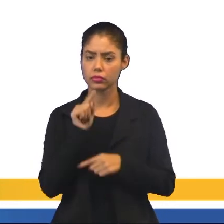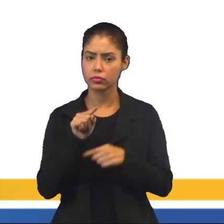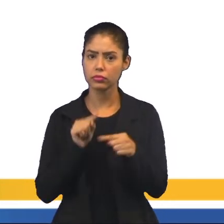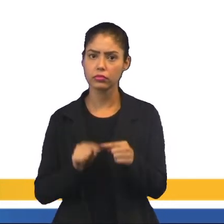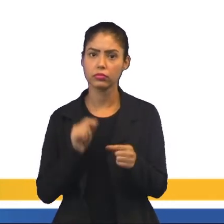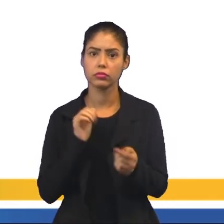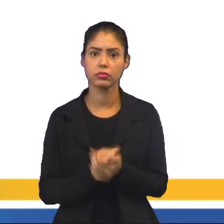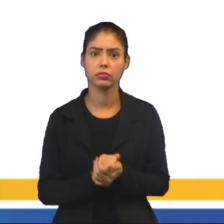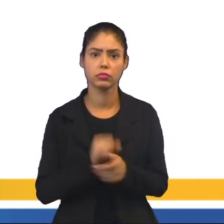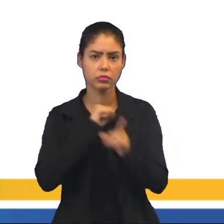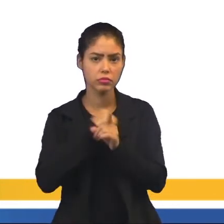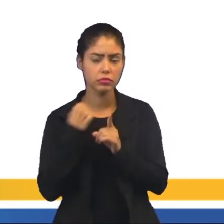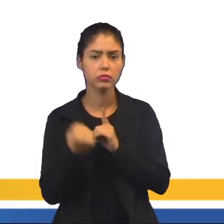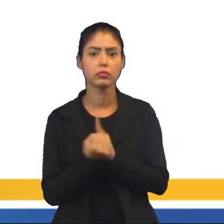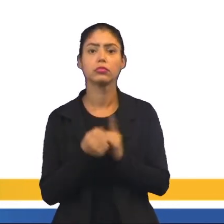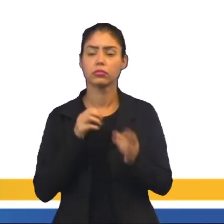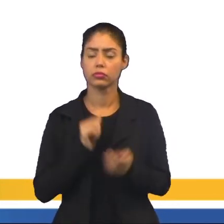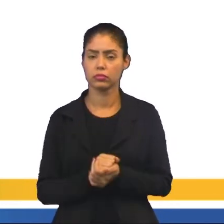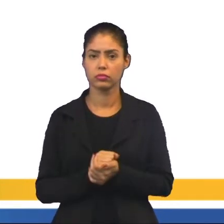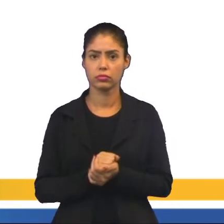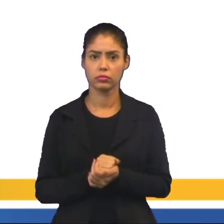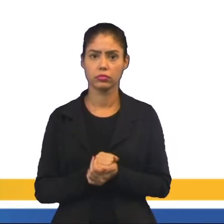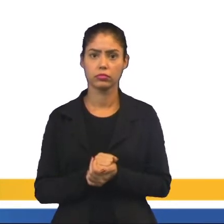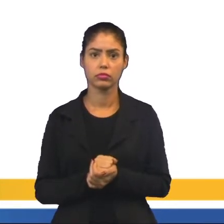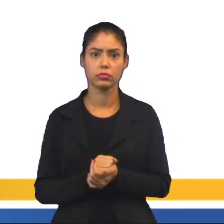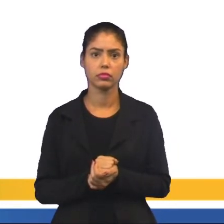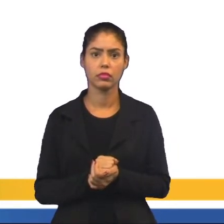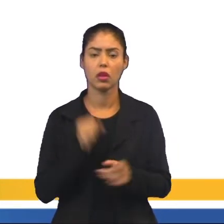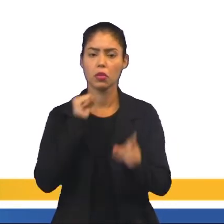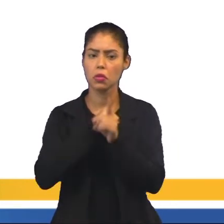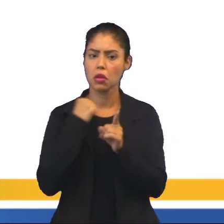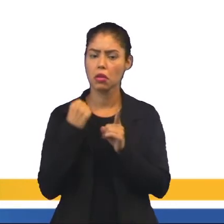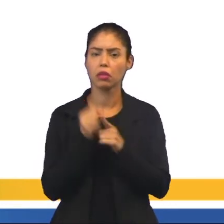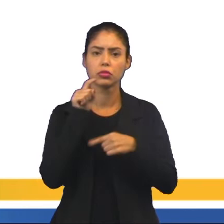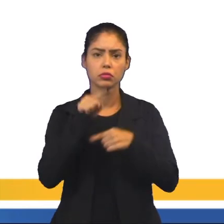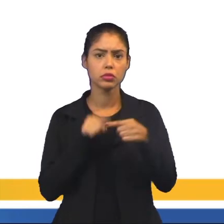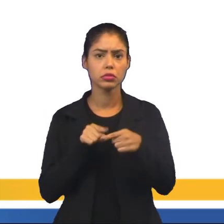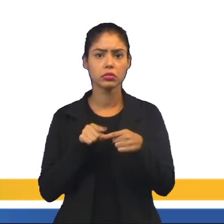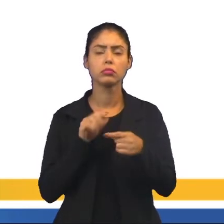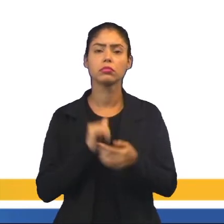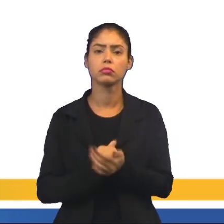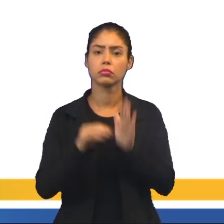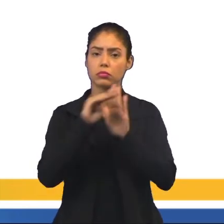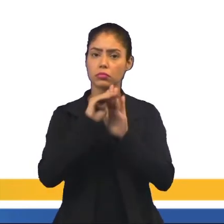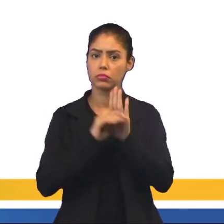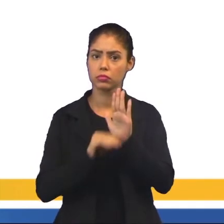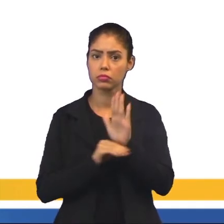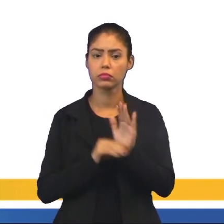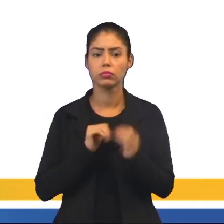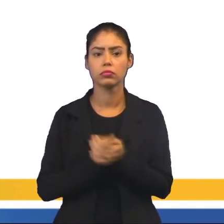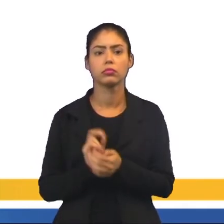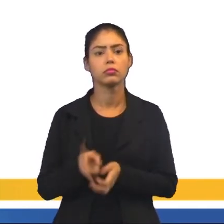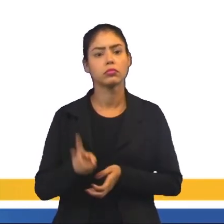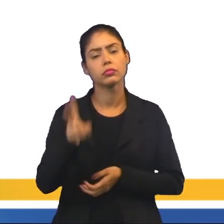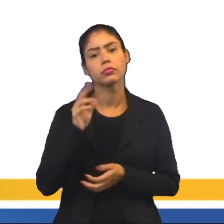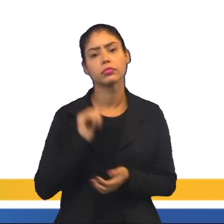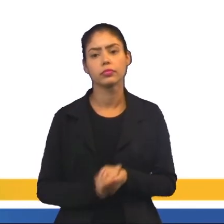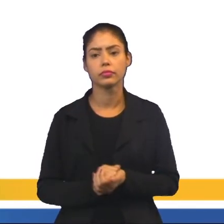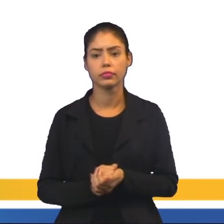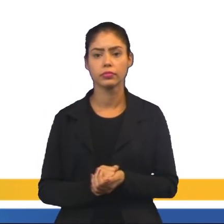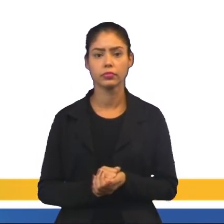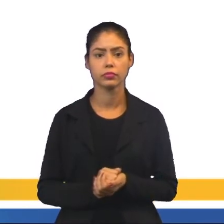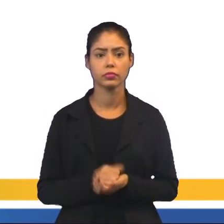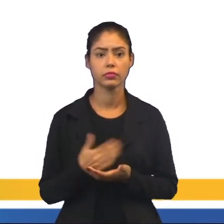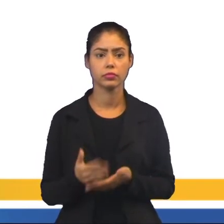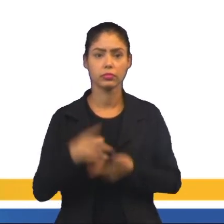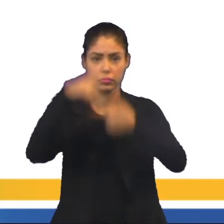divisão social, a estratificação social e a sociedade dividida em classes. Tá bom, pessoal? Vamos prosseguir que a gente tem pouco